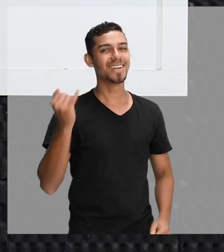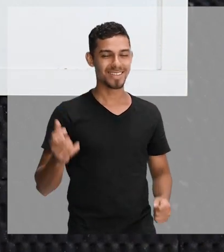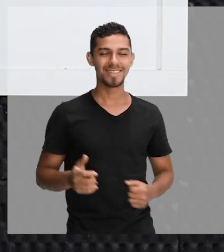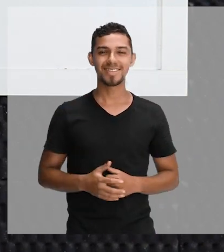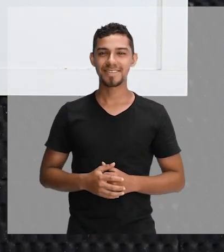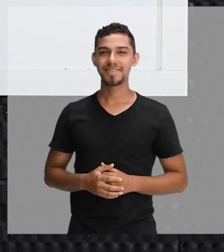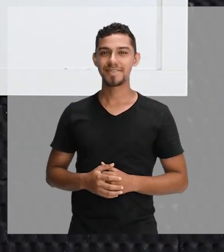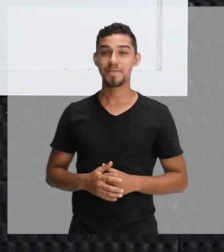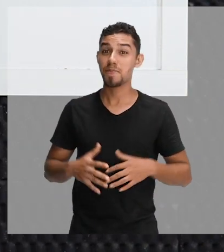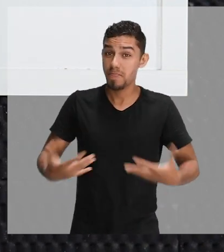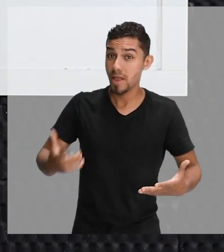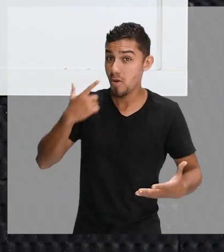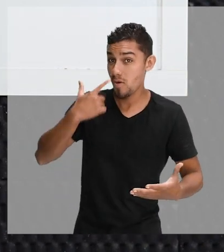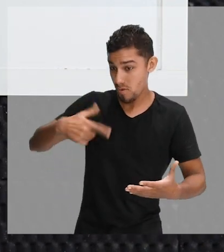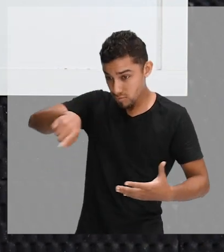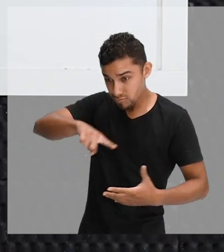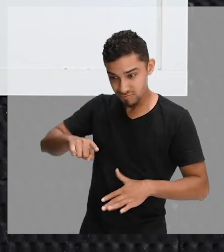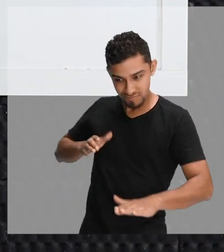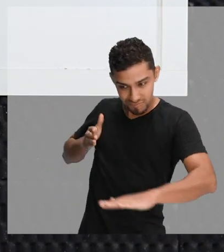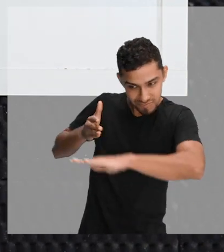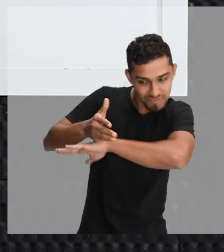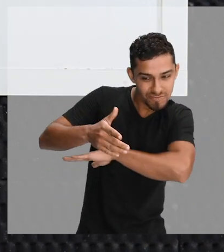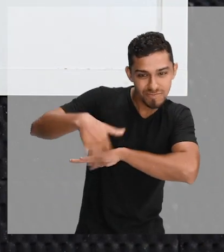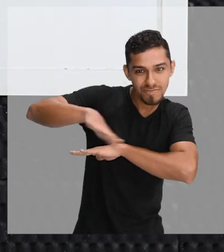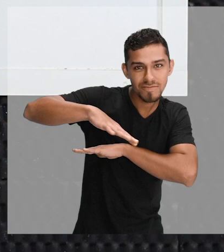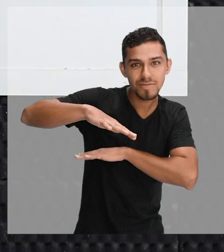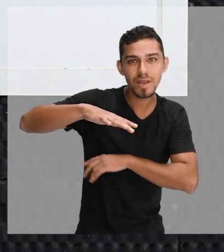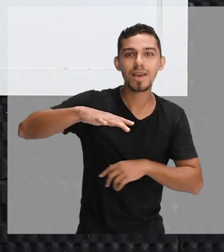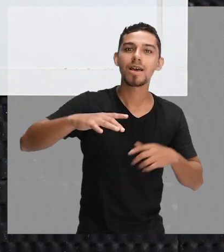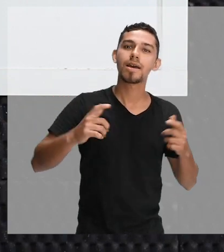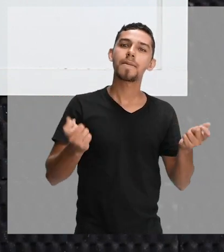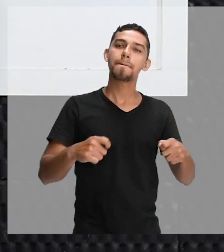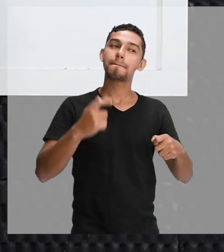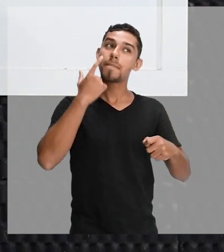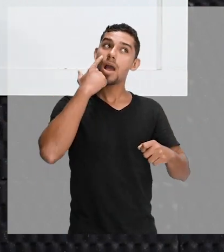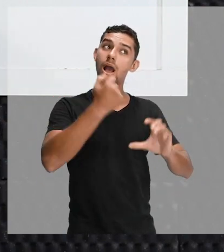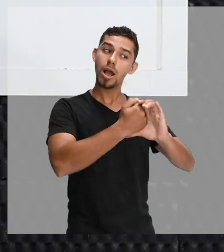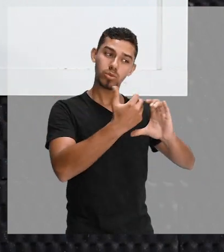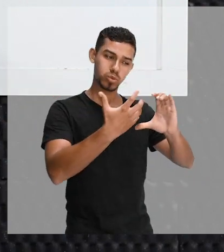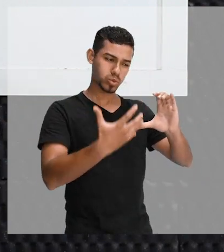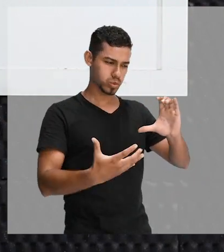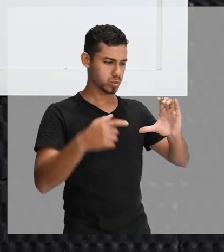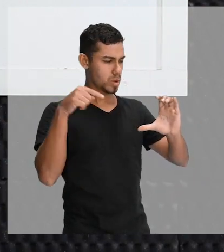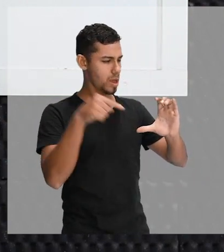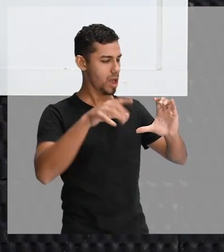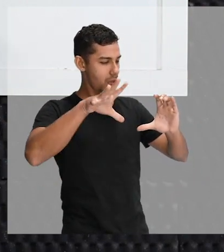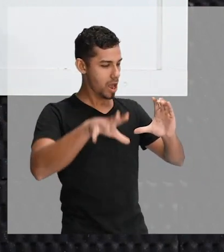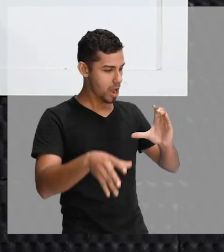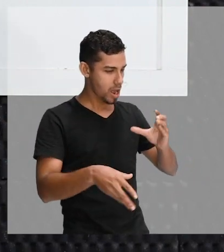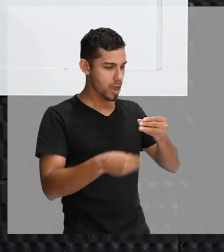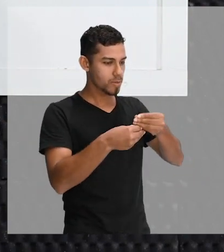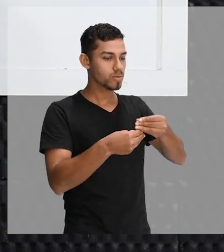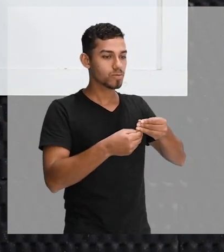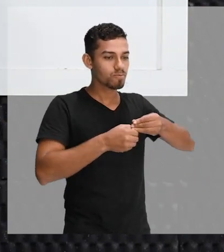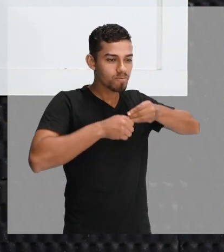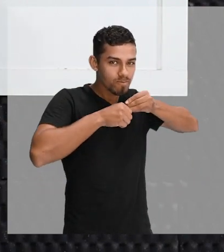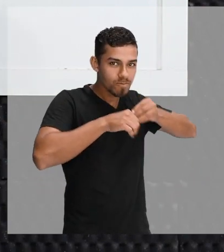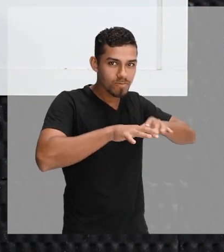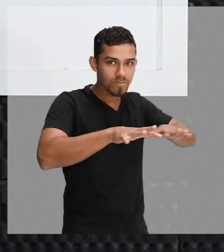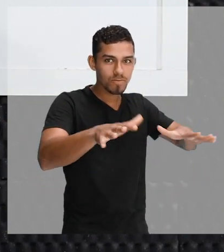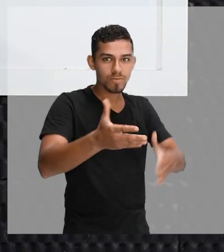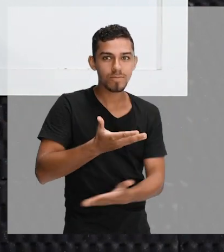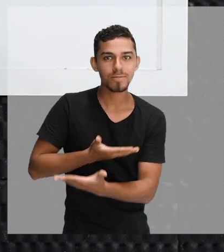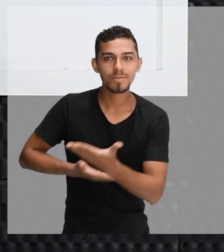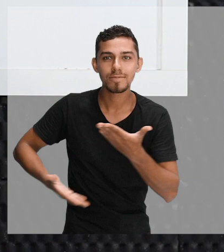só, o naturalismo vai entrar. Mas veja só, tem uma característica aqui que eu quero compartilhar com vocês. E aí